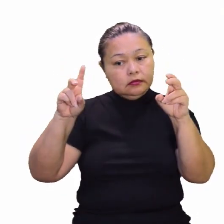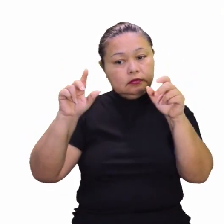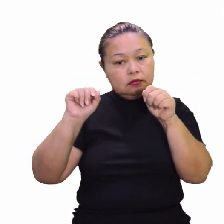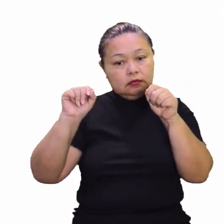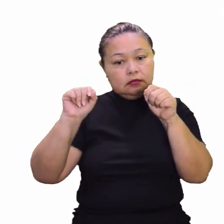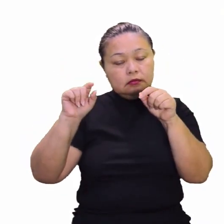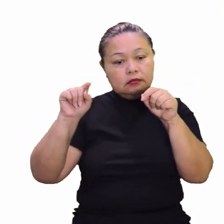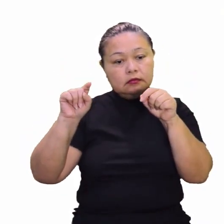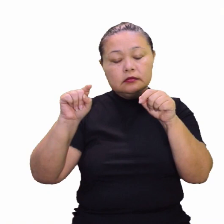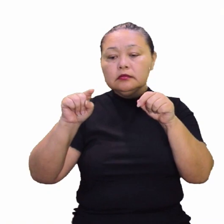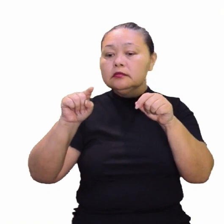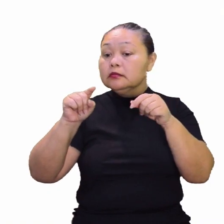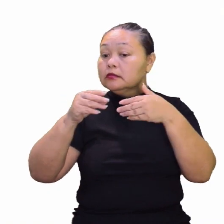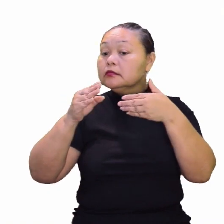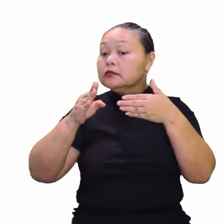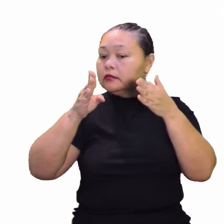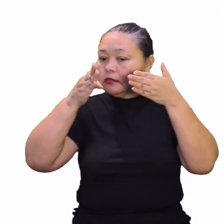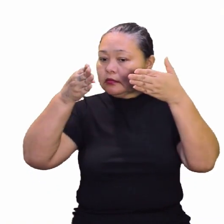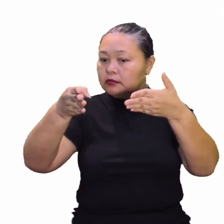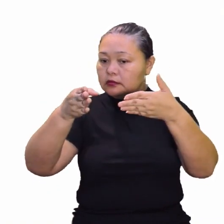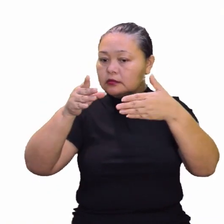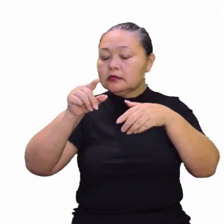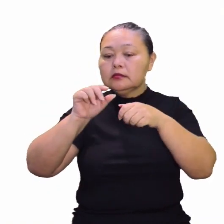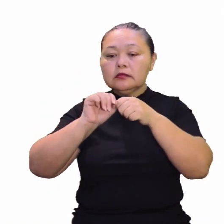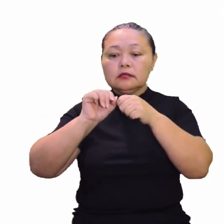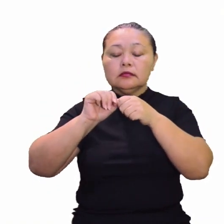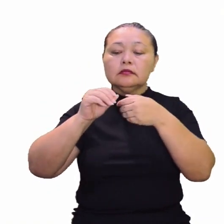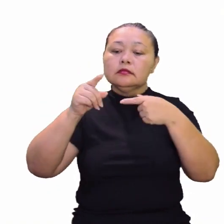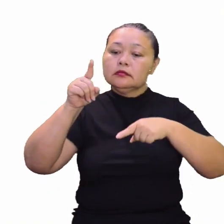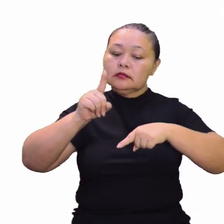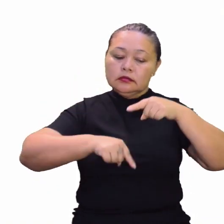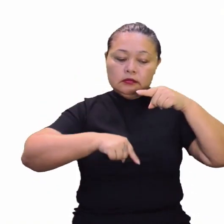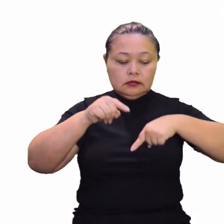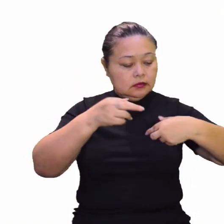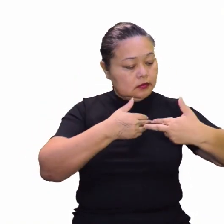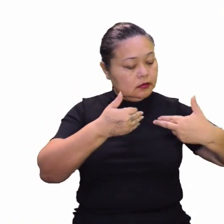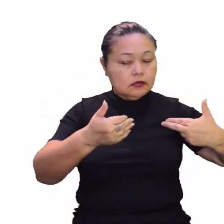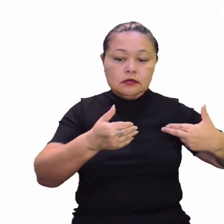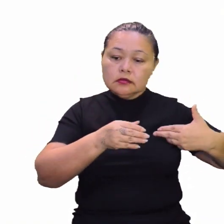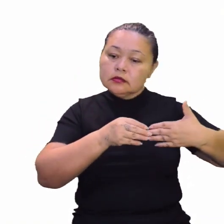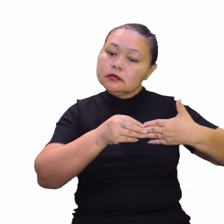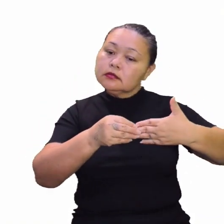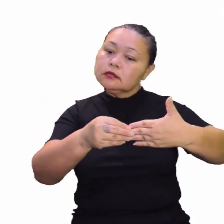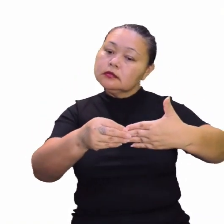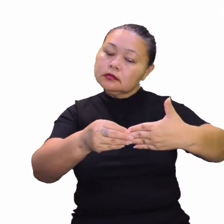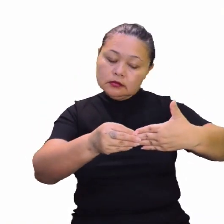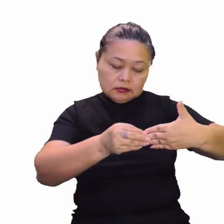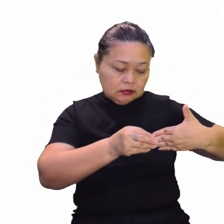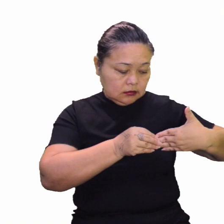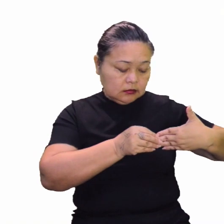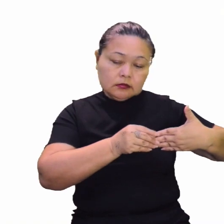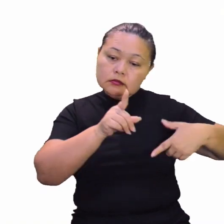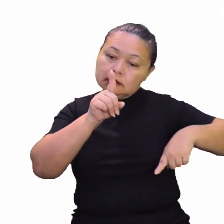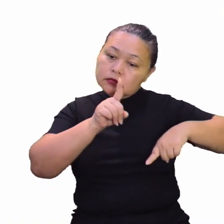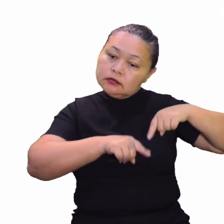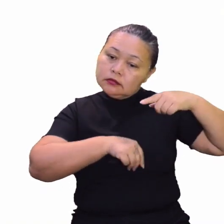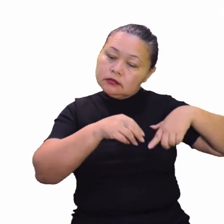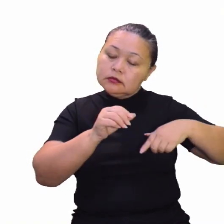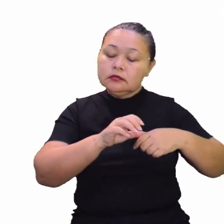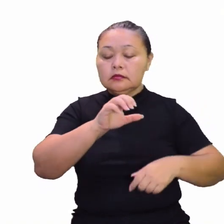Principalmente mercadorias. Exatamente. Desde o começo da aula nós estamos falando que